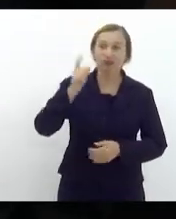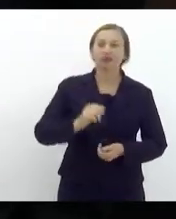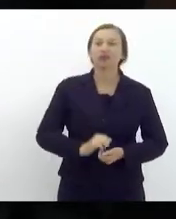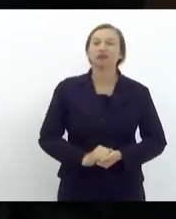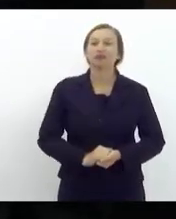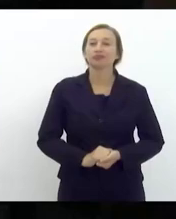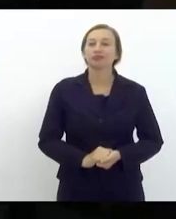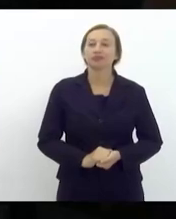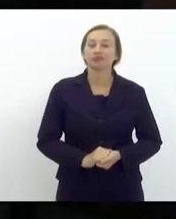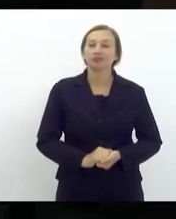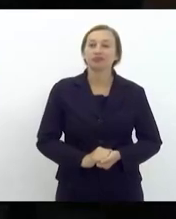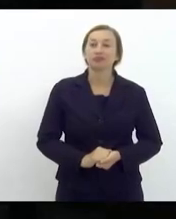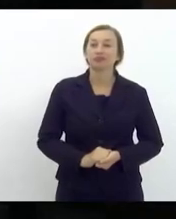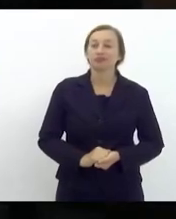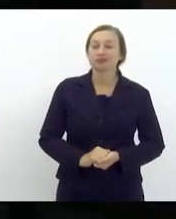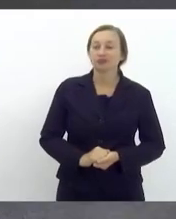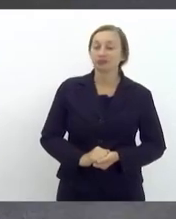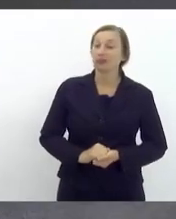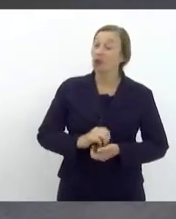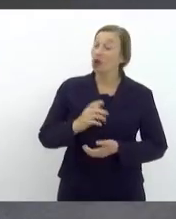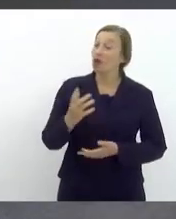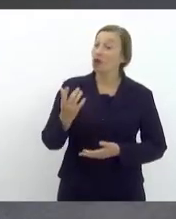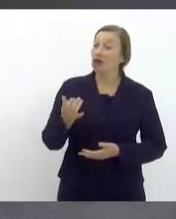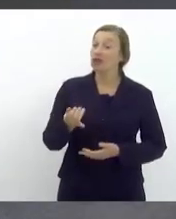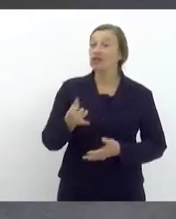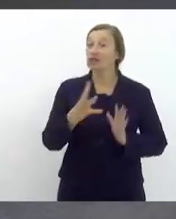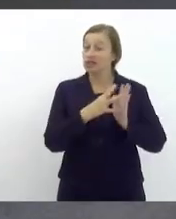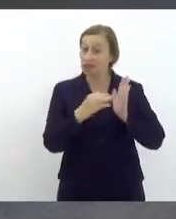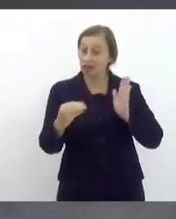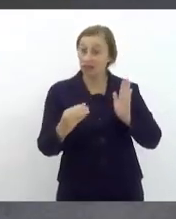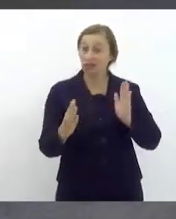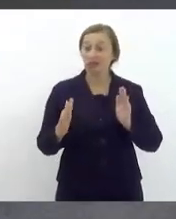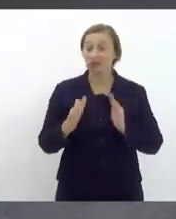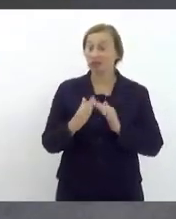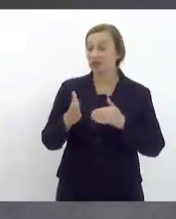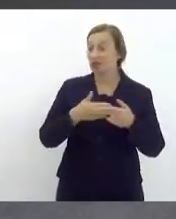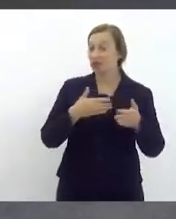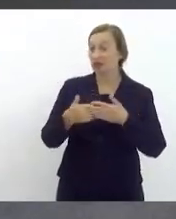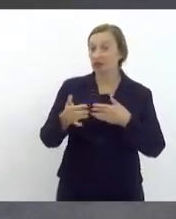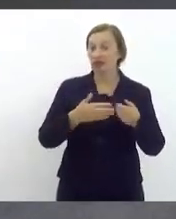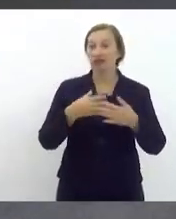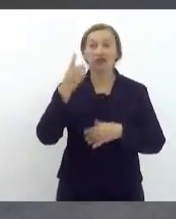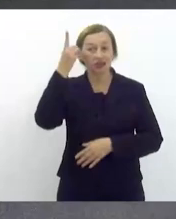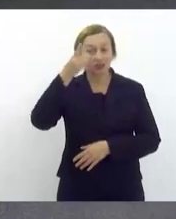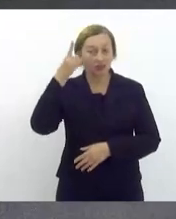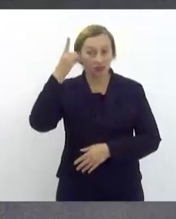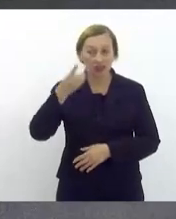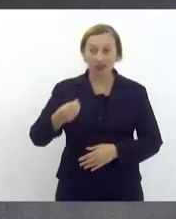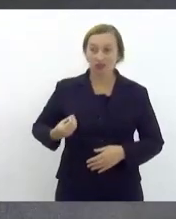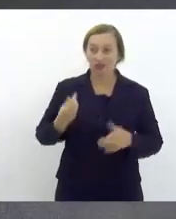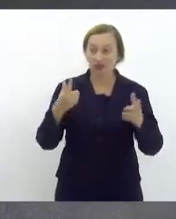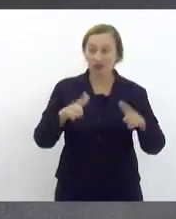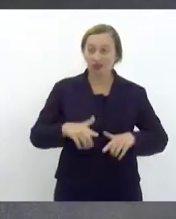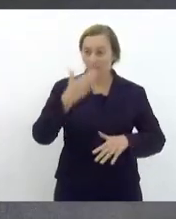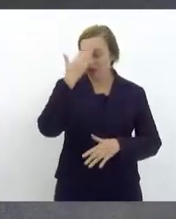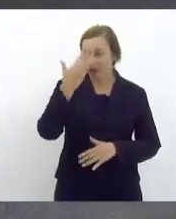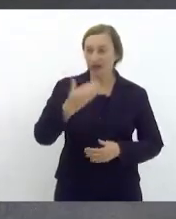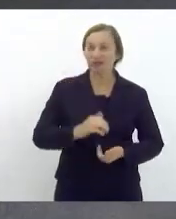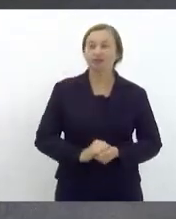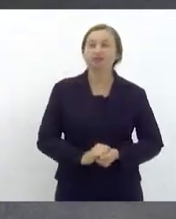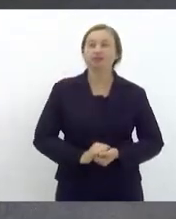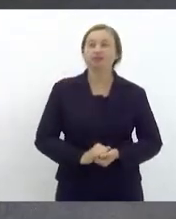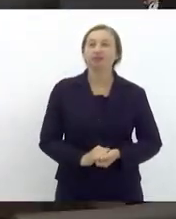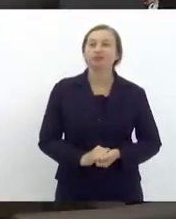que é um Baluarte é um exemplo nessa casa para qualquer Deputado que aqui esteja muito obrigado